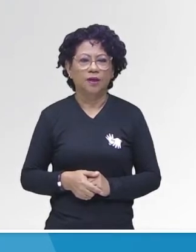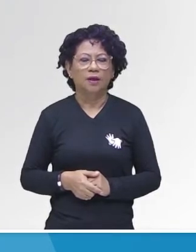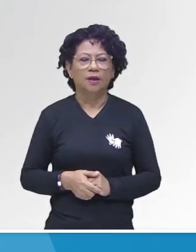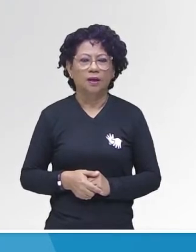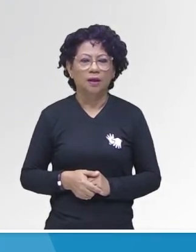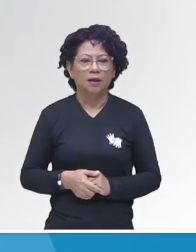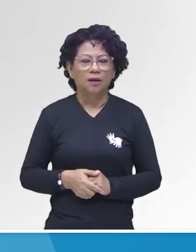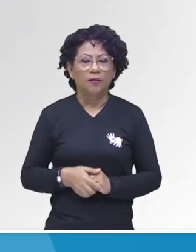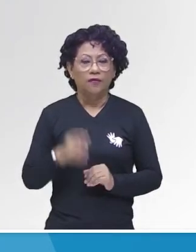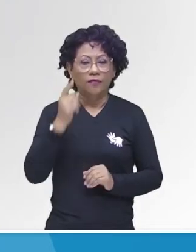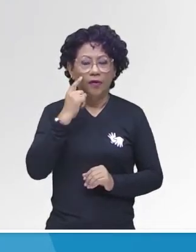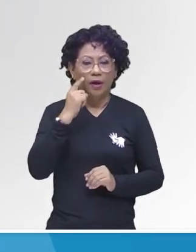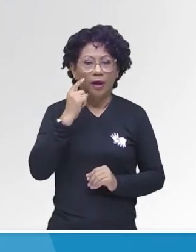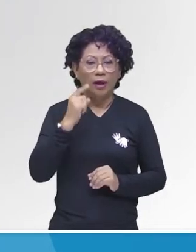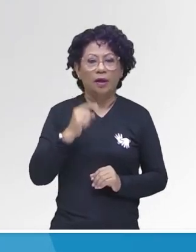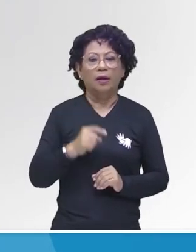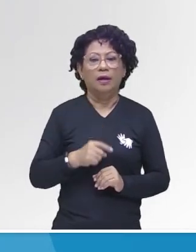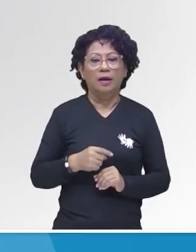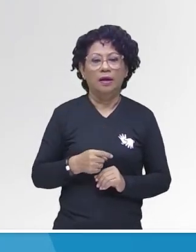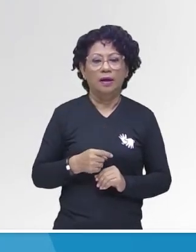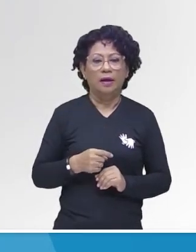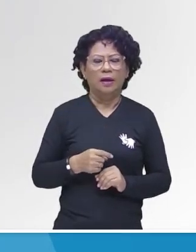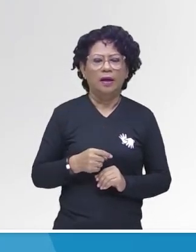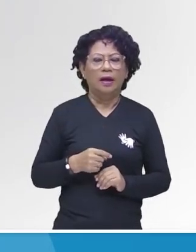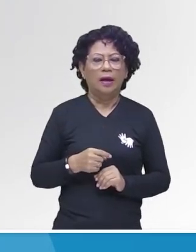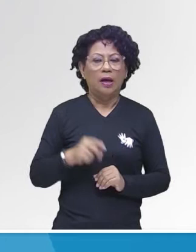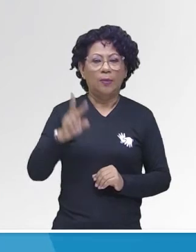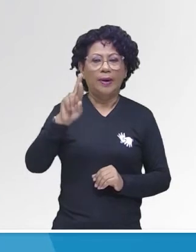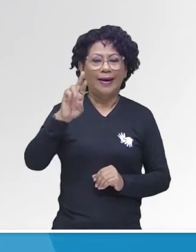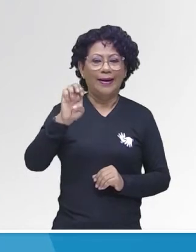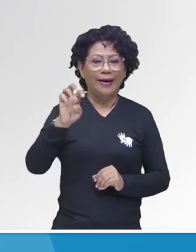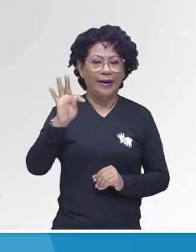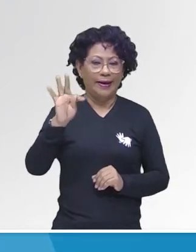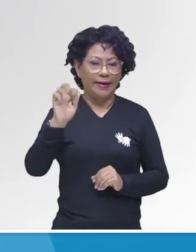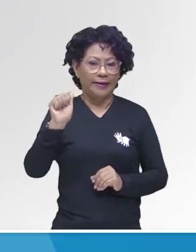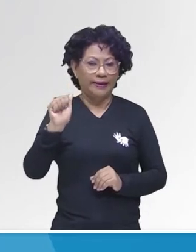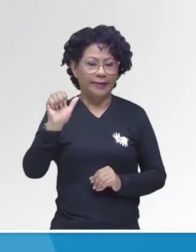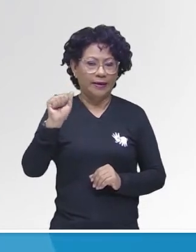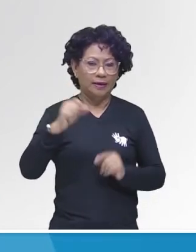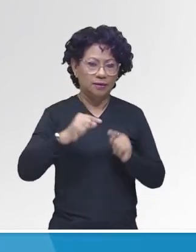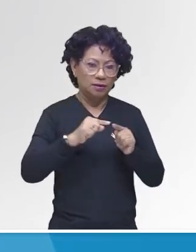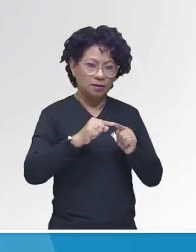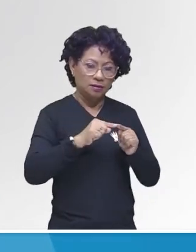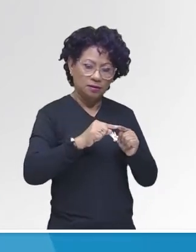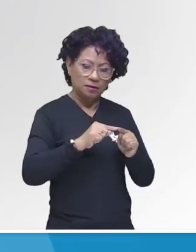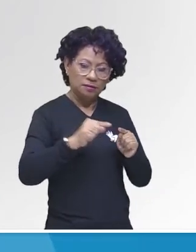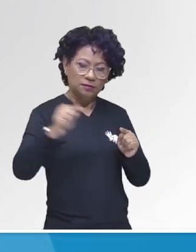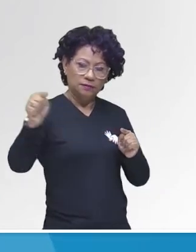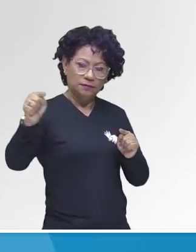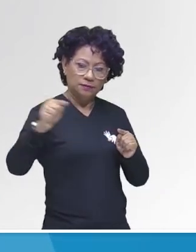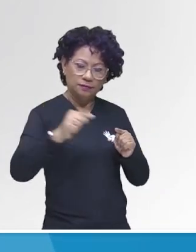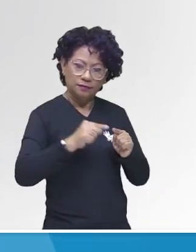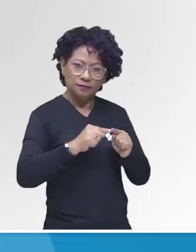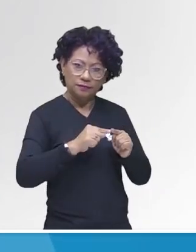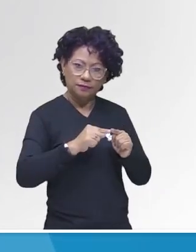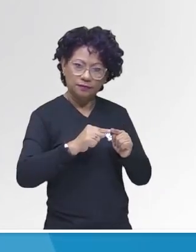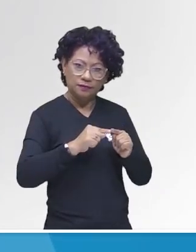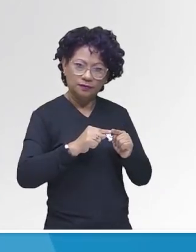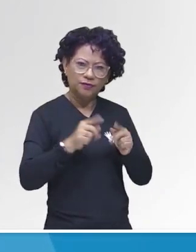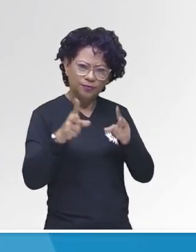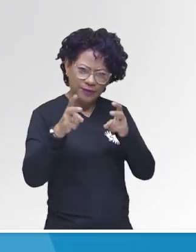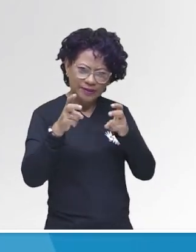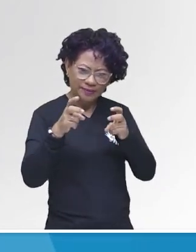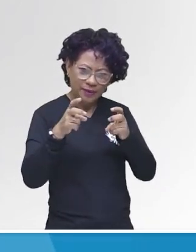às retas. Verifica aí comigo. Vamos analisar agora as posições relativas entre duas retas. Temos